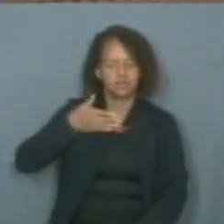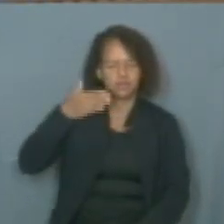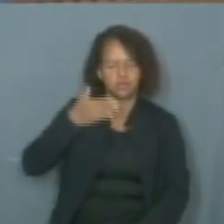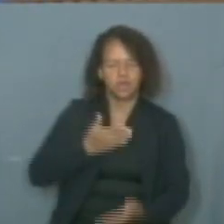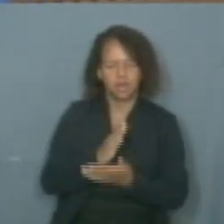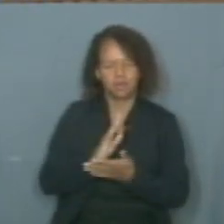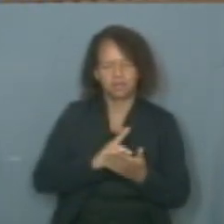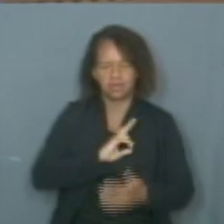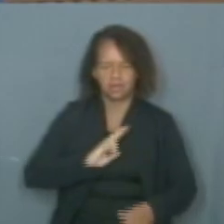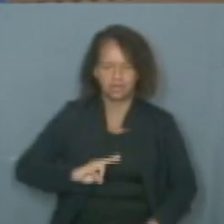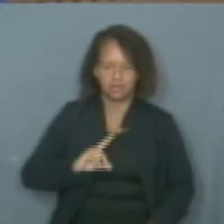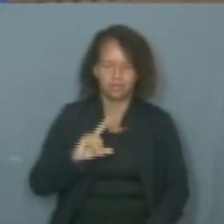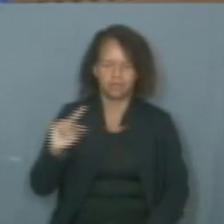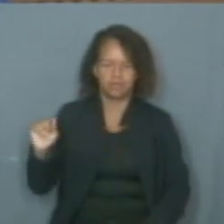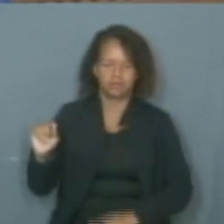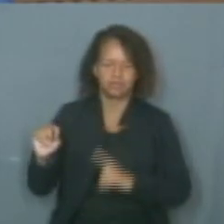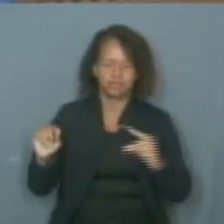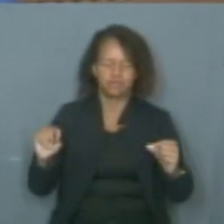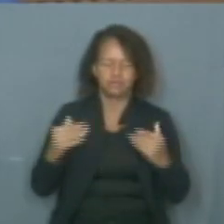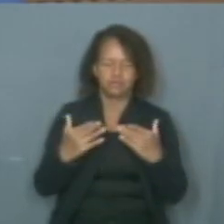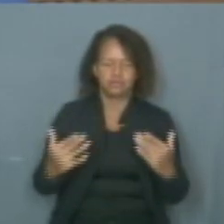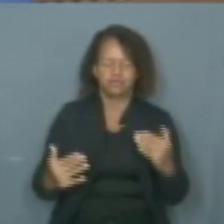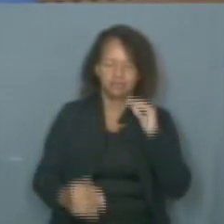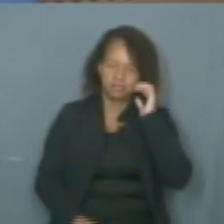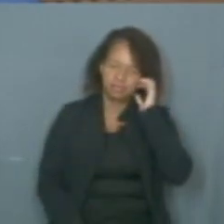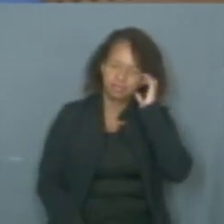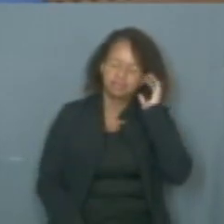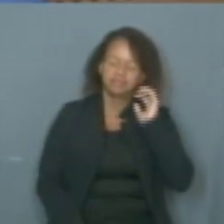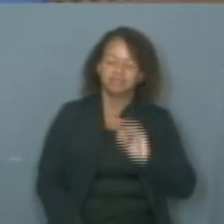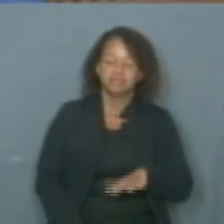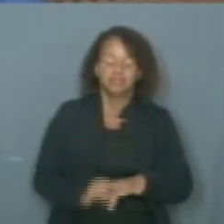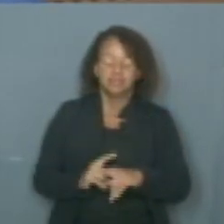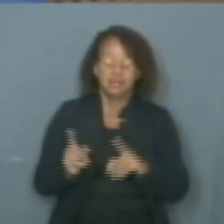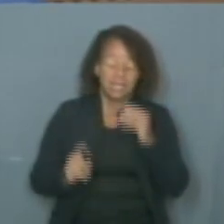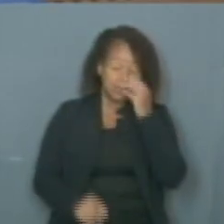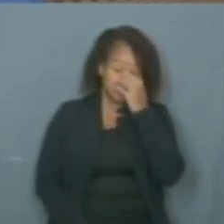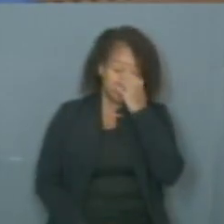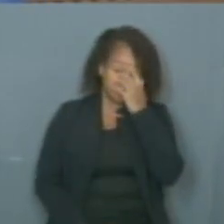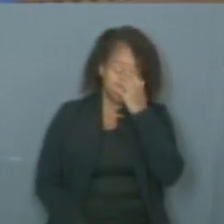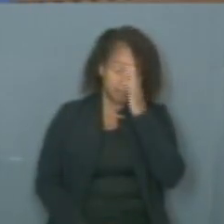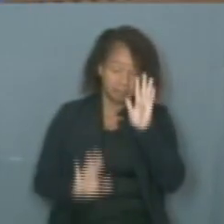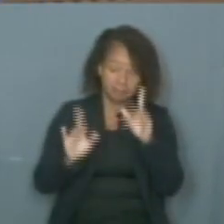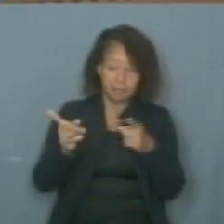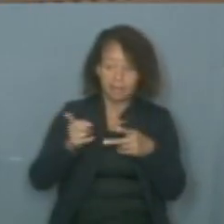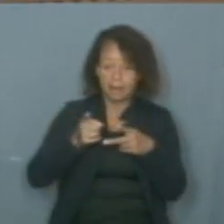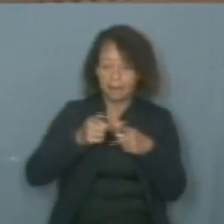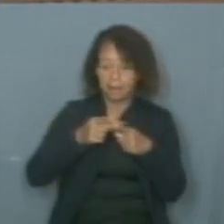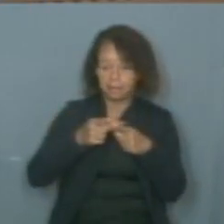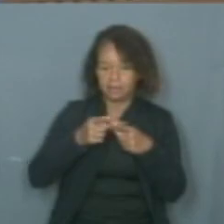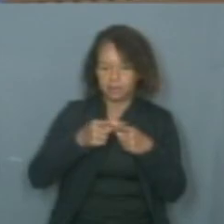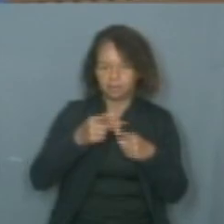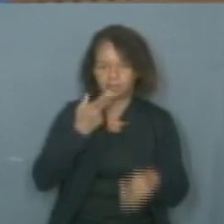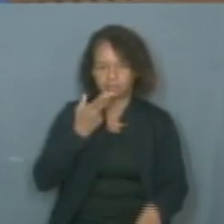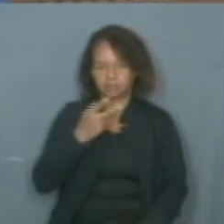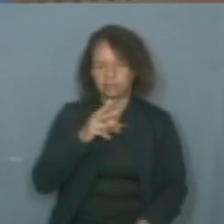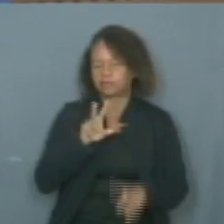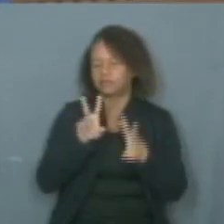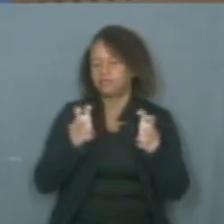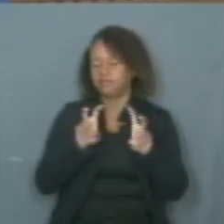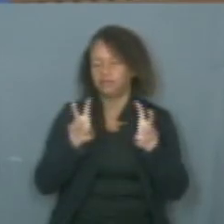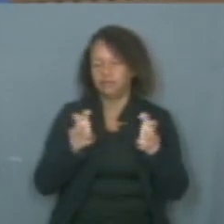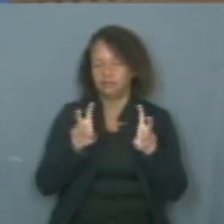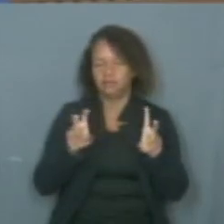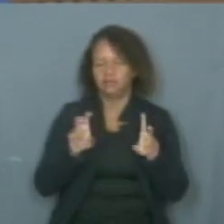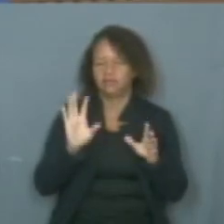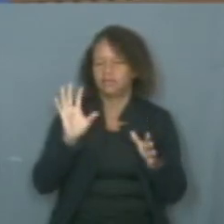alguns vereadores saem do plenário. Deve ser coincidência, mas enfim. Primeiro de tudo, eu quero falar sobre, acho que o